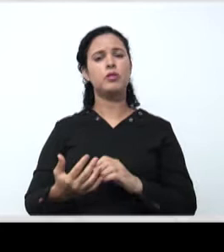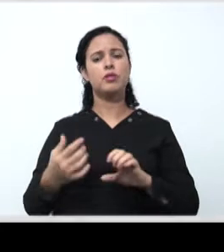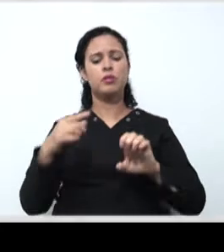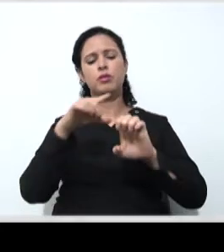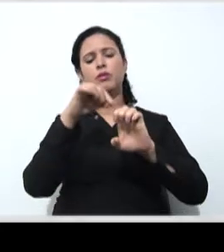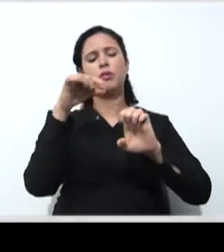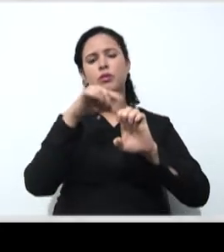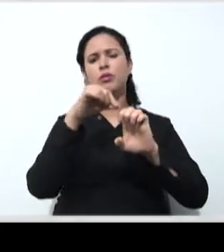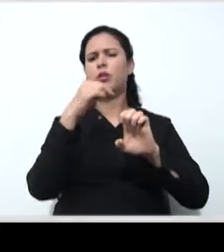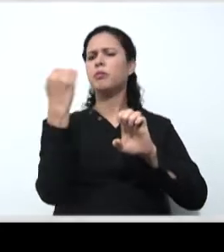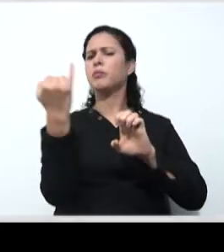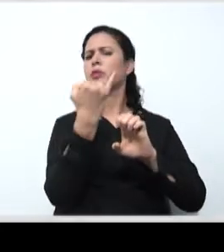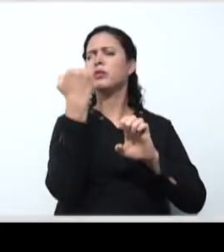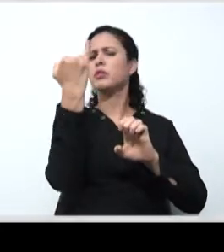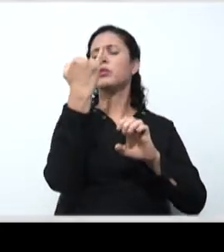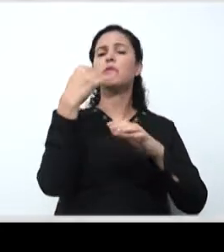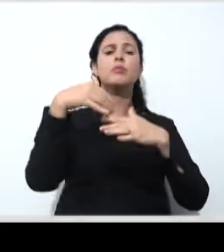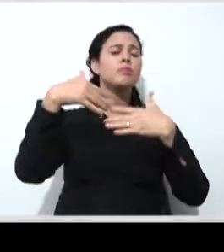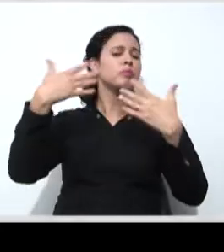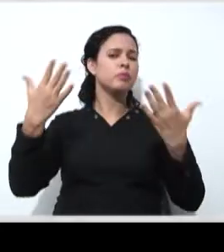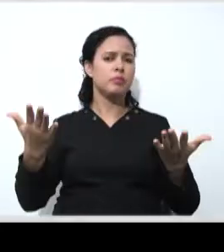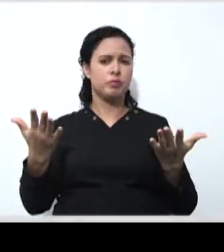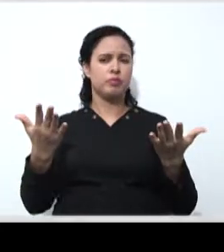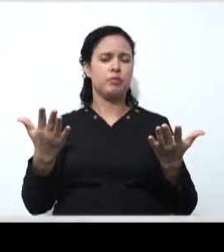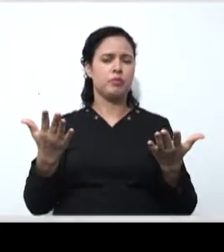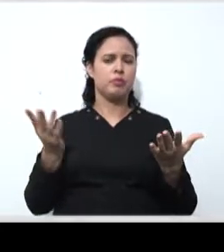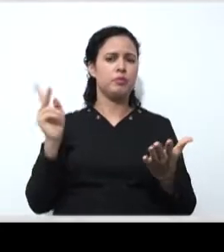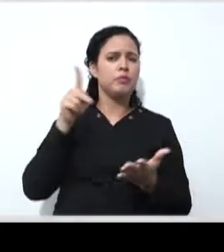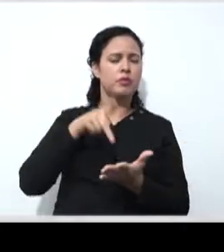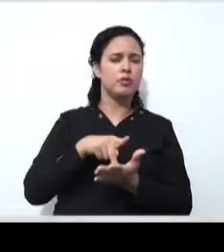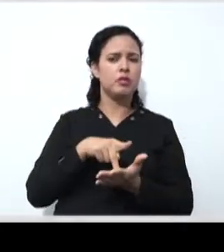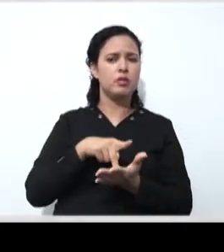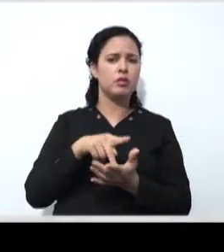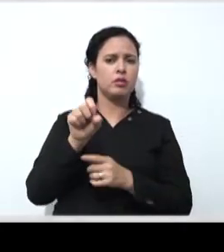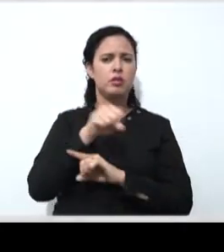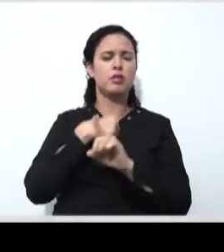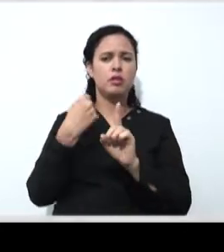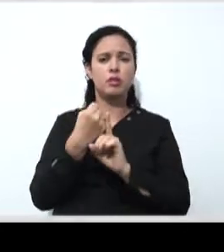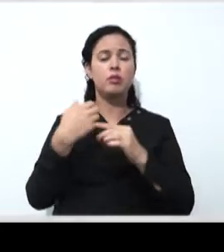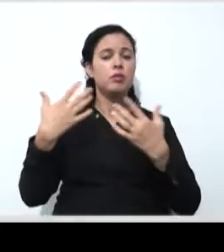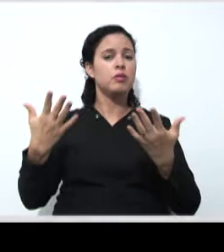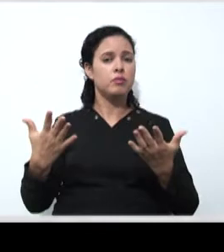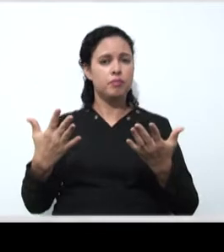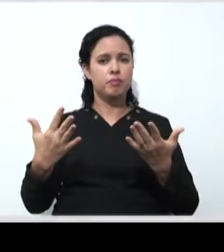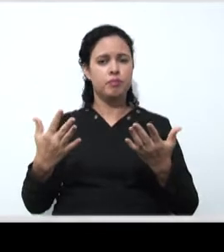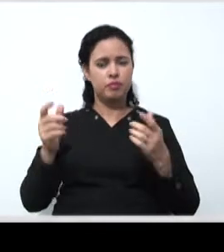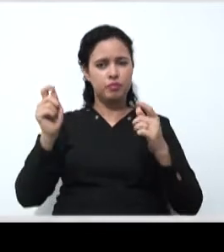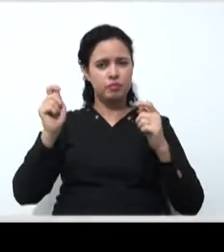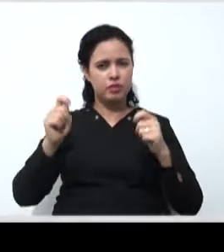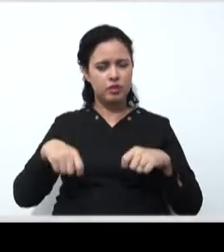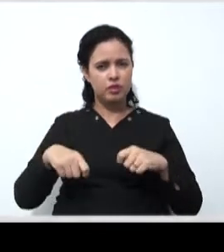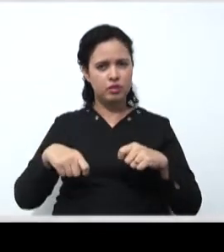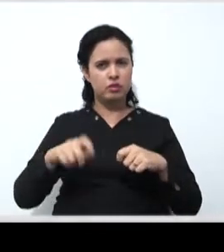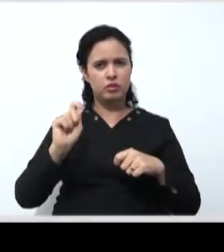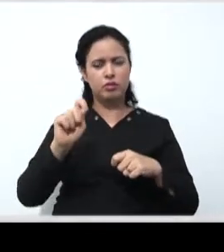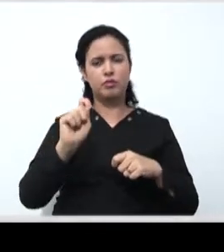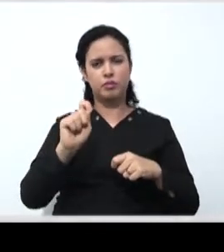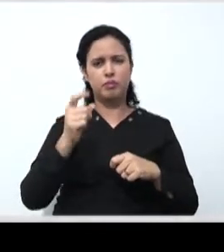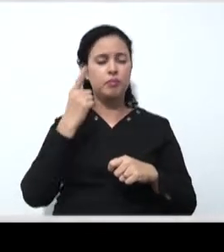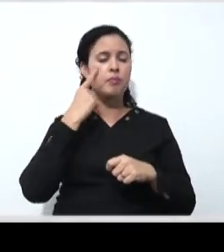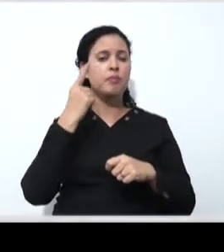para a realidade nossa de sociedade, para a realidade de vocês? Então vocês podem verificar que